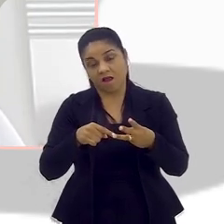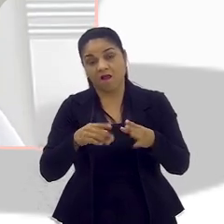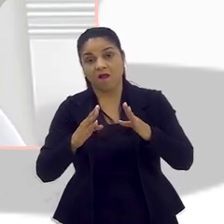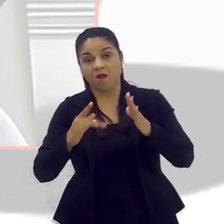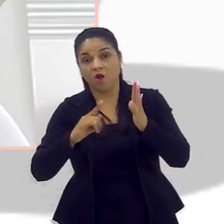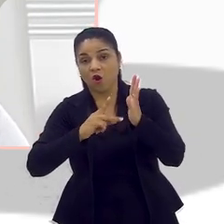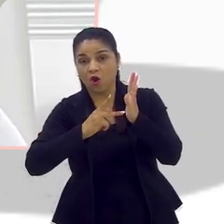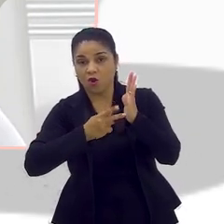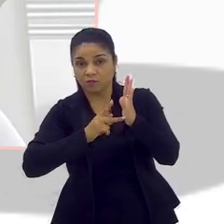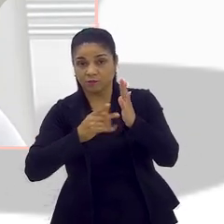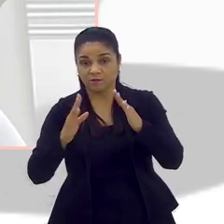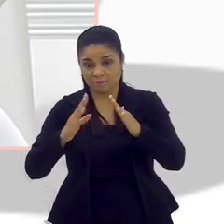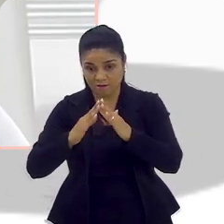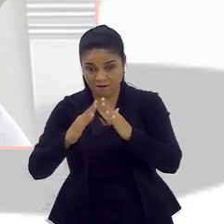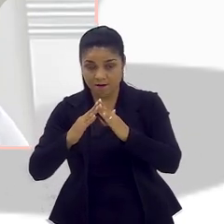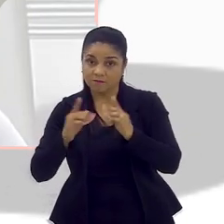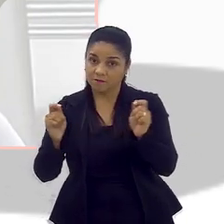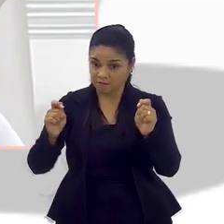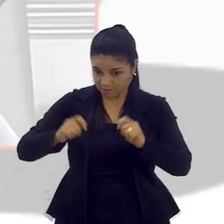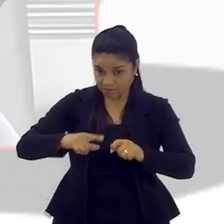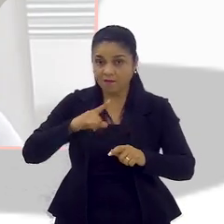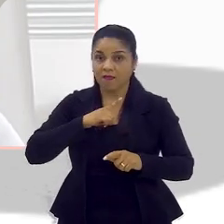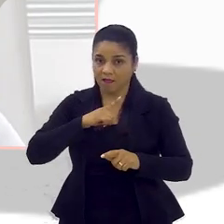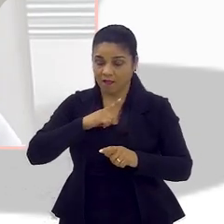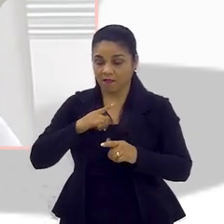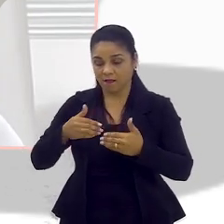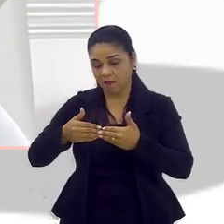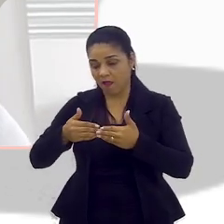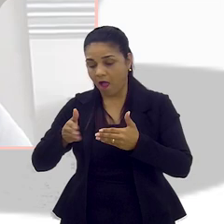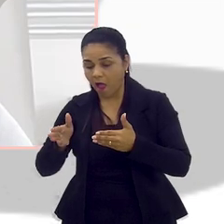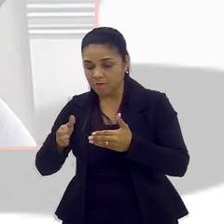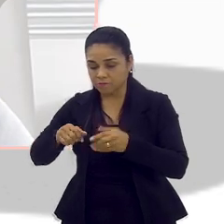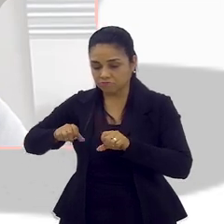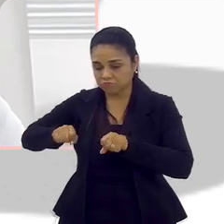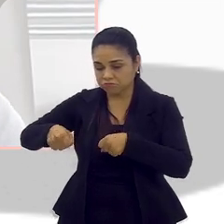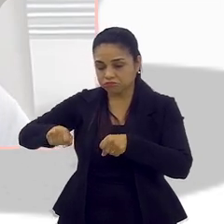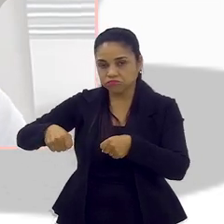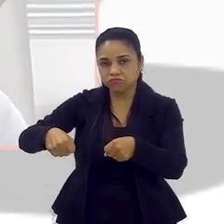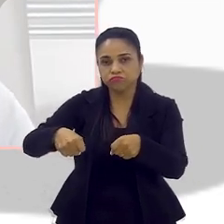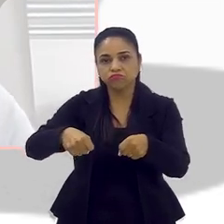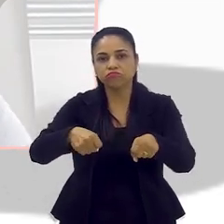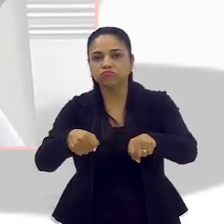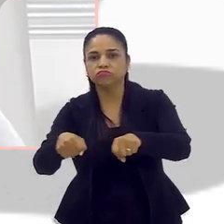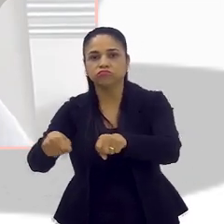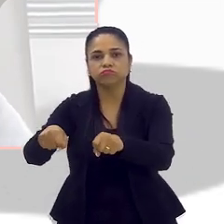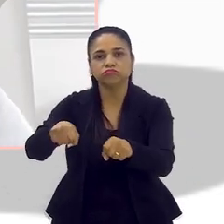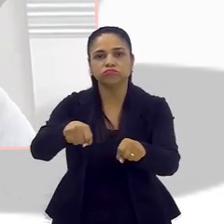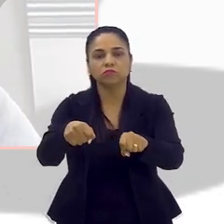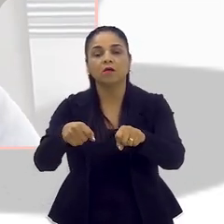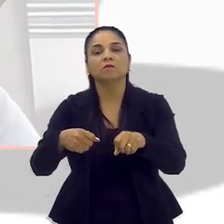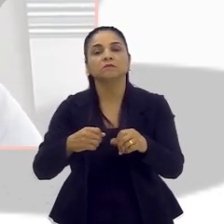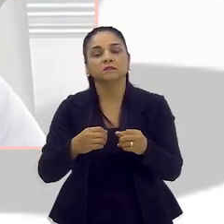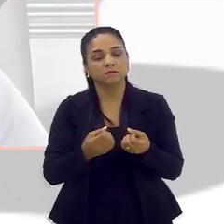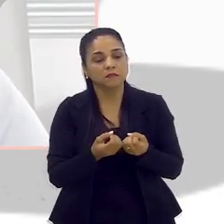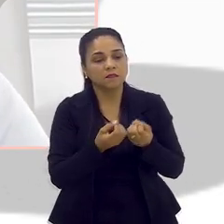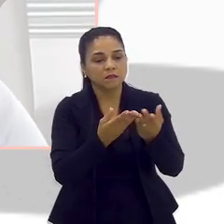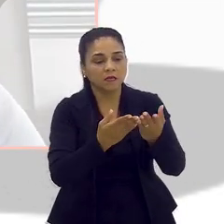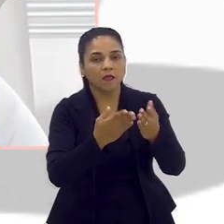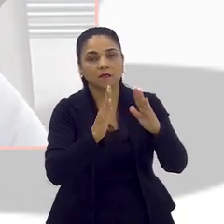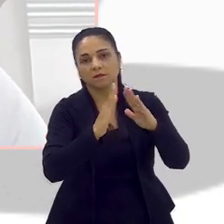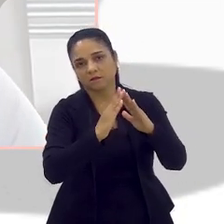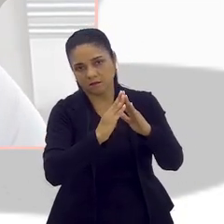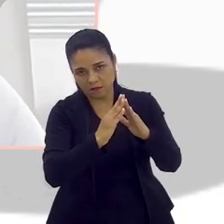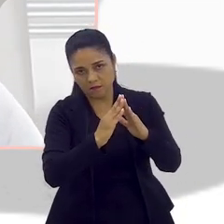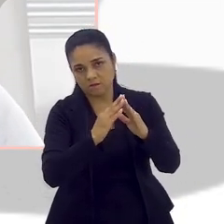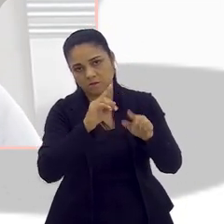só o cara abrir uma cancelinha, né, uma porteirinha, ele entra lá e faz a entrega. E aí, o que que a